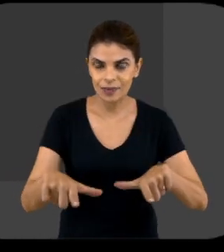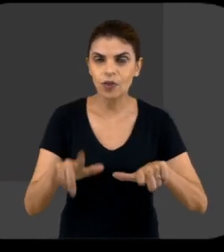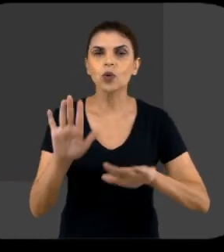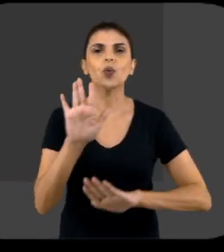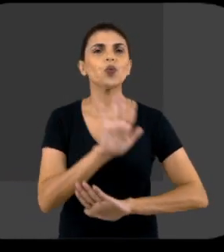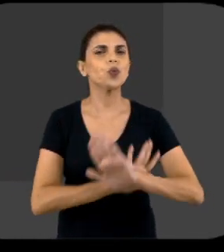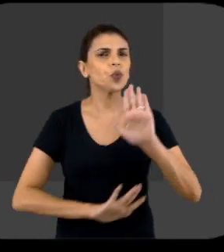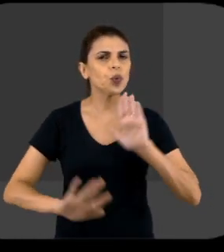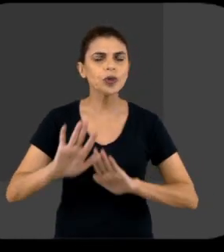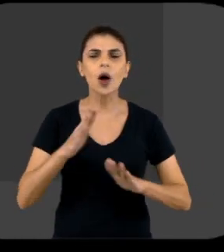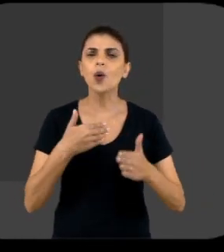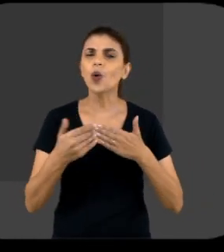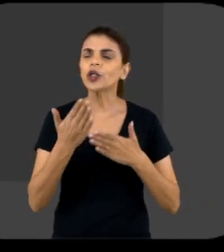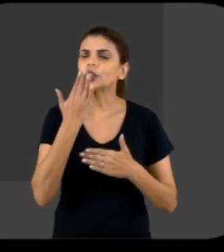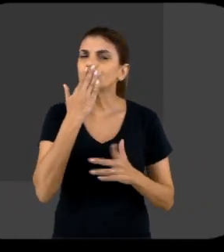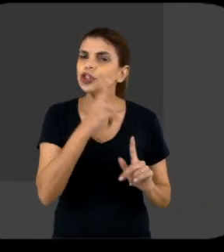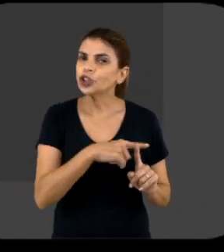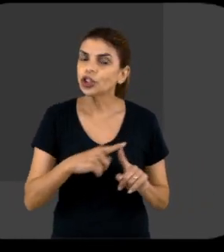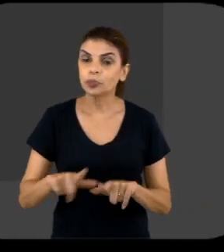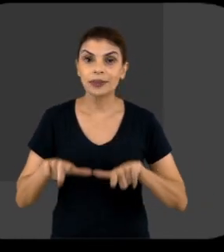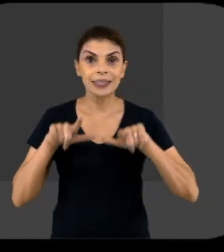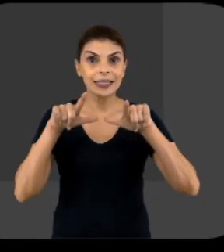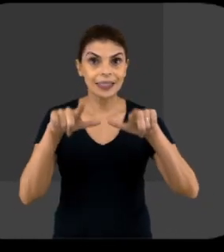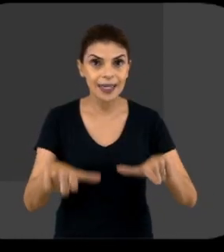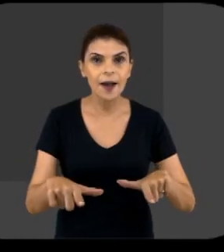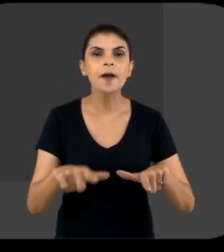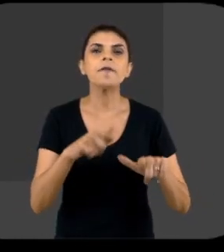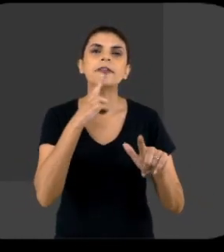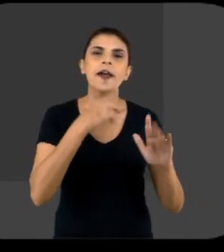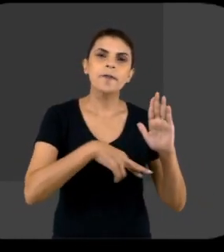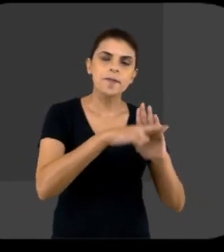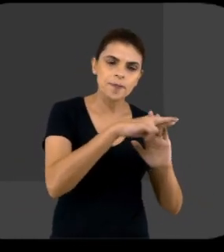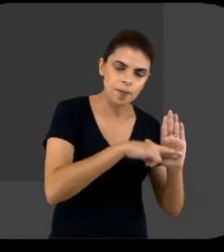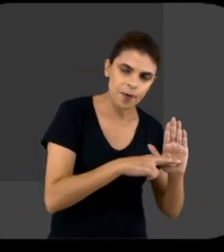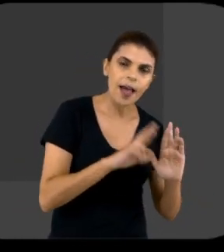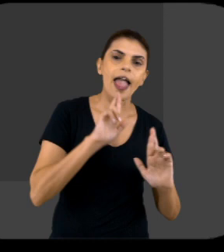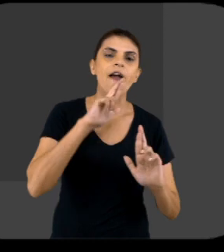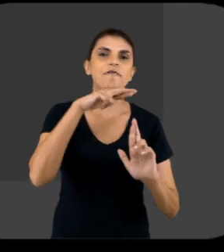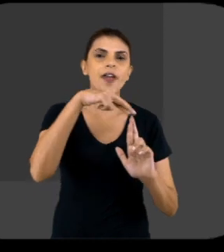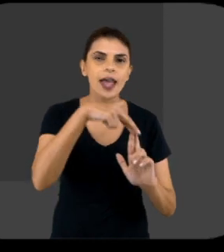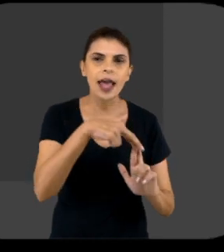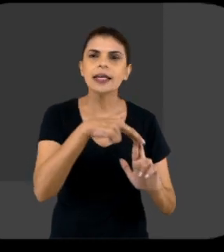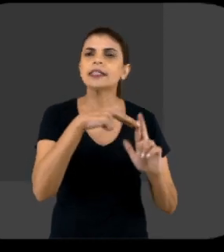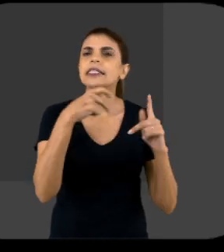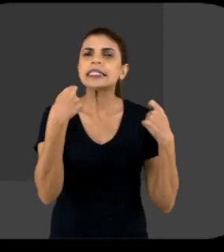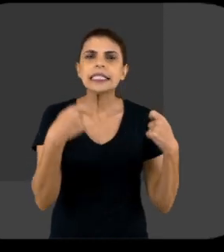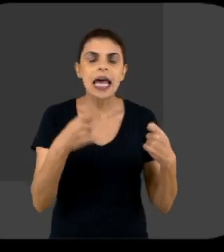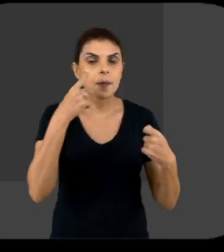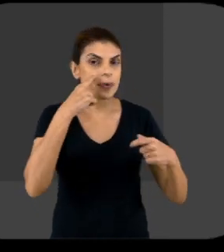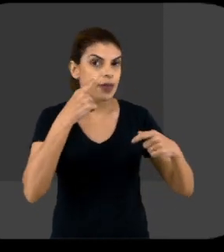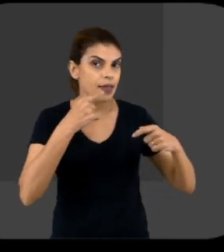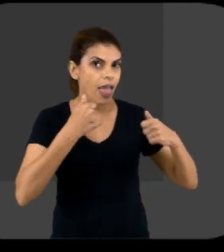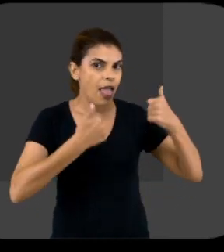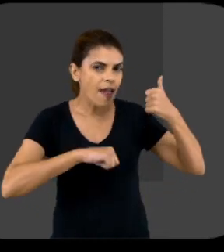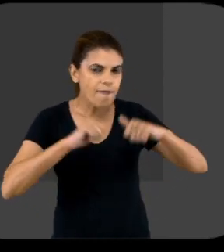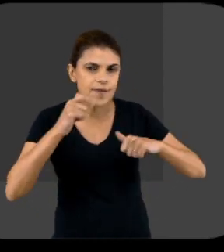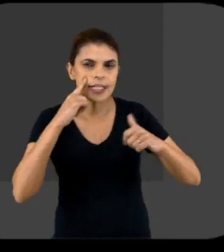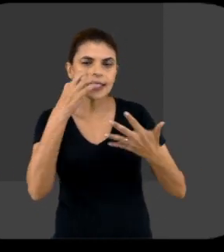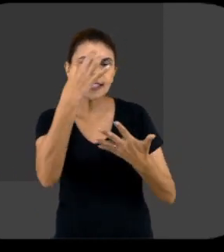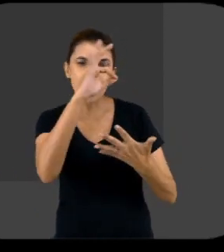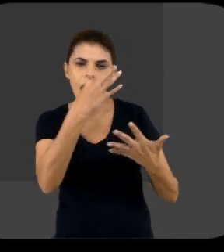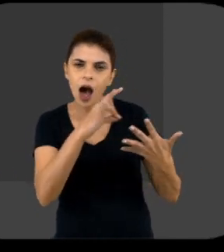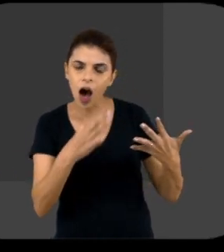certificados. Então, a emissão dos certificados, dos valores de referência, precisam ser revisados periodicamente para